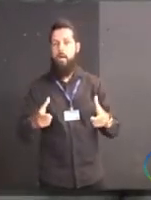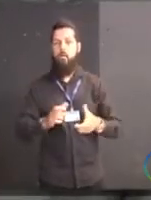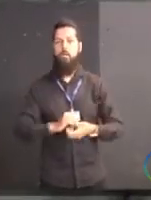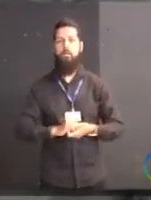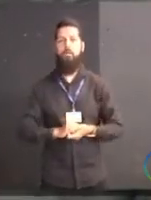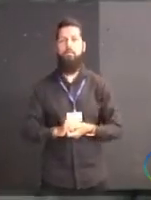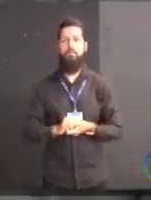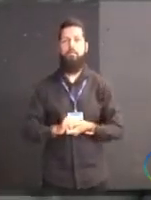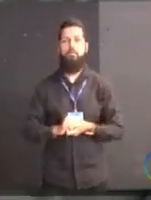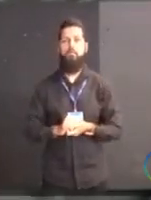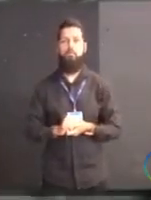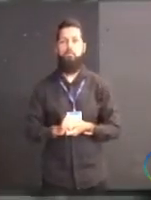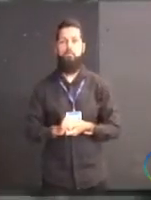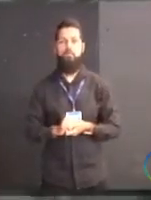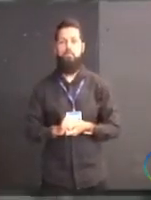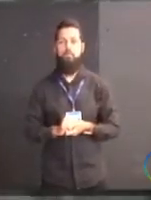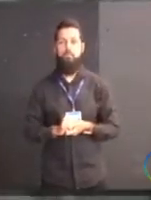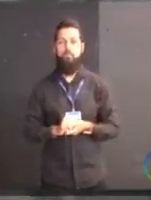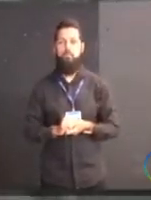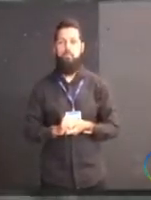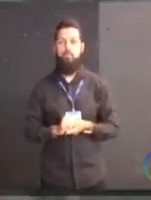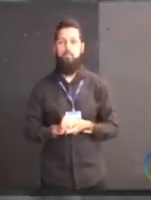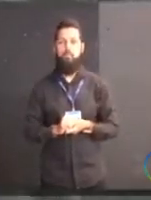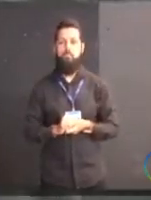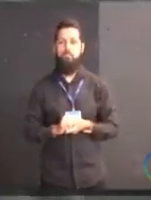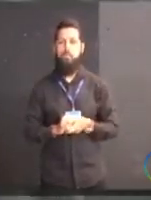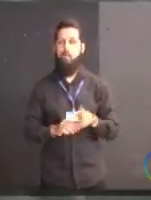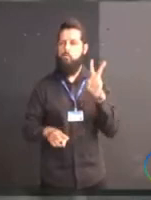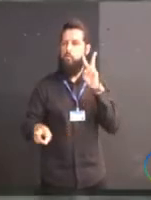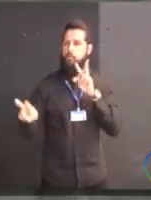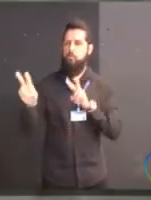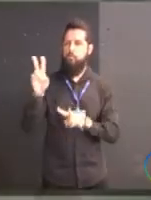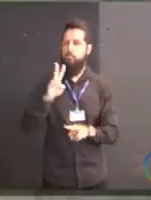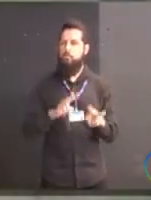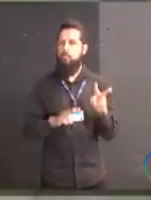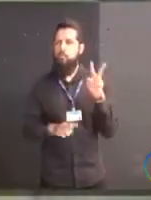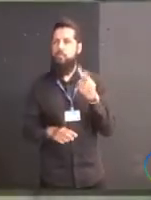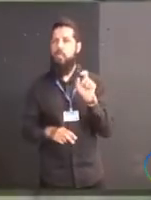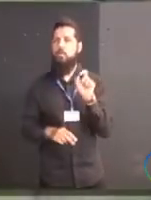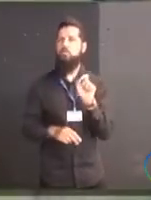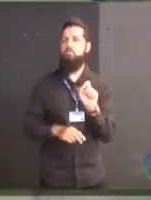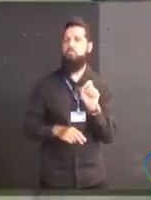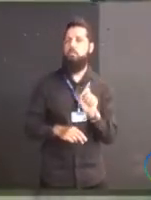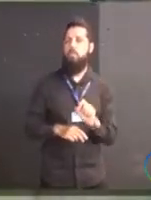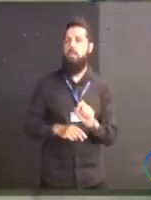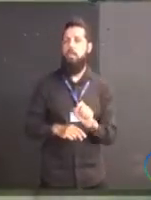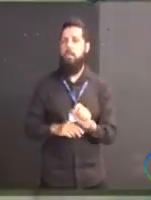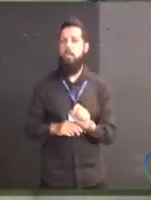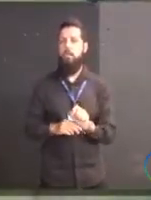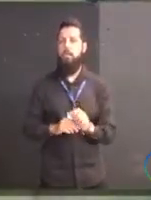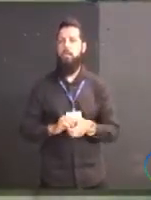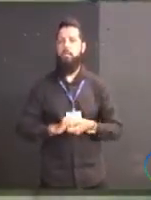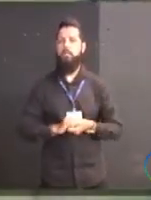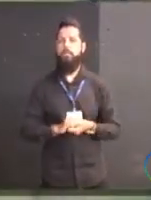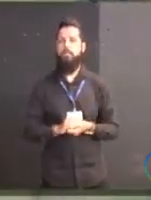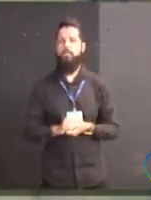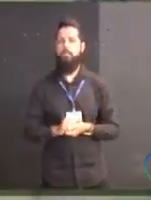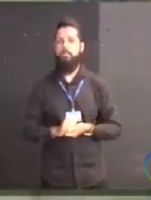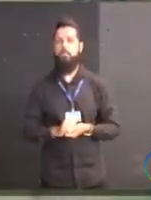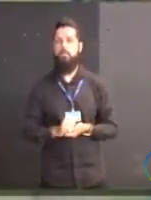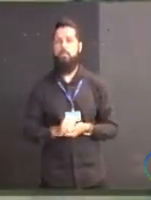galáxia, imensa, como se uma lente de alta